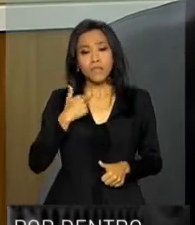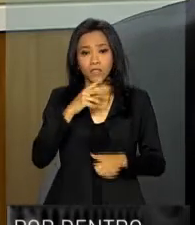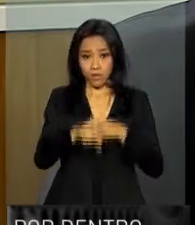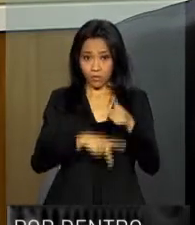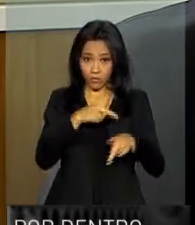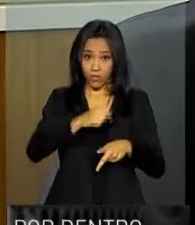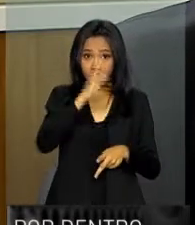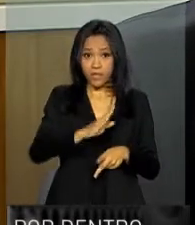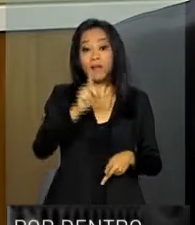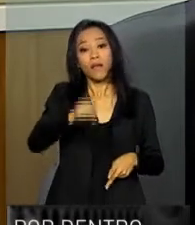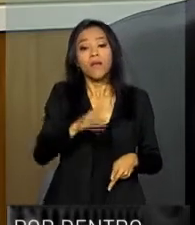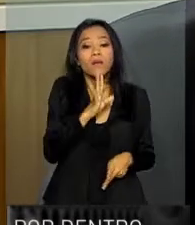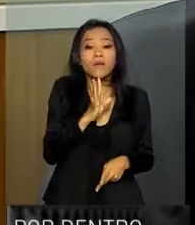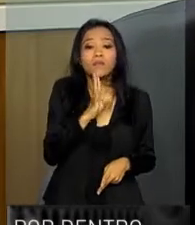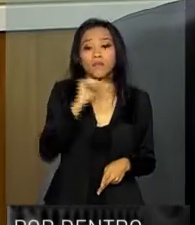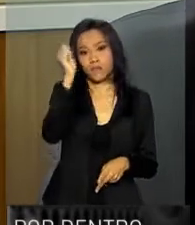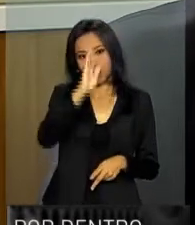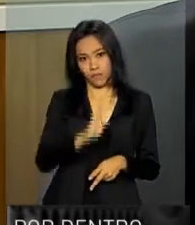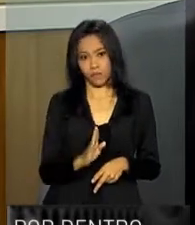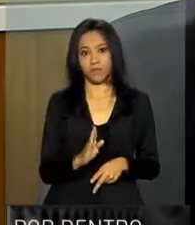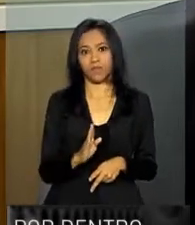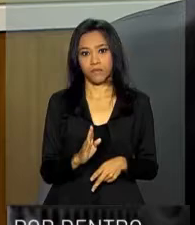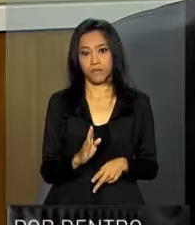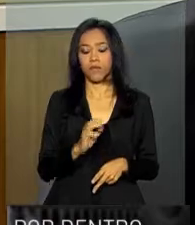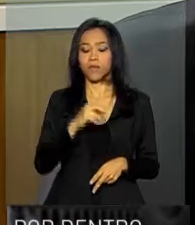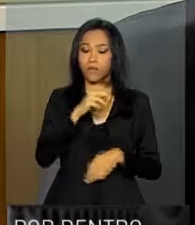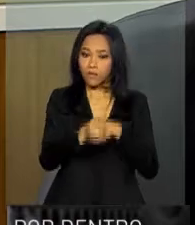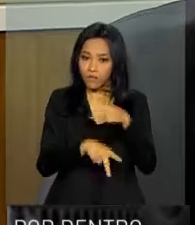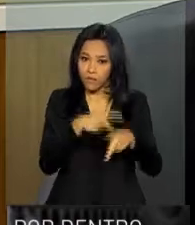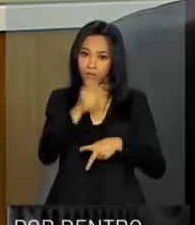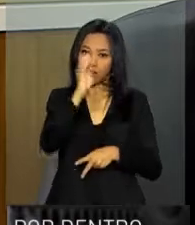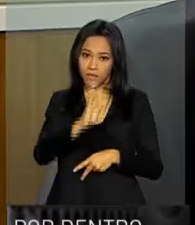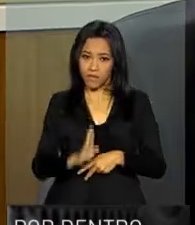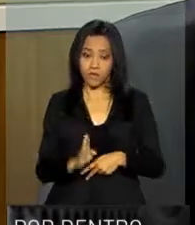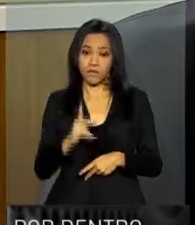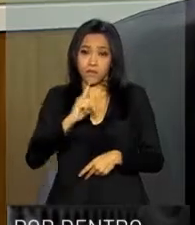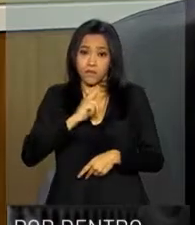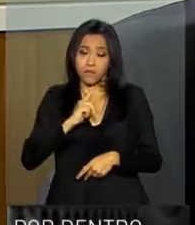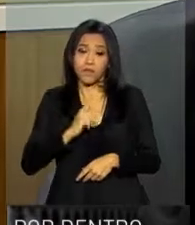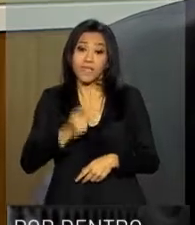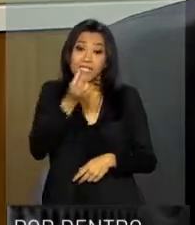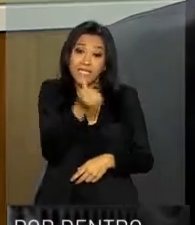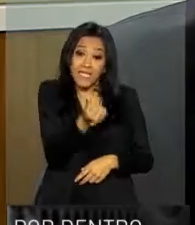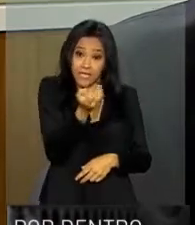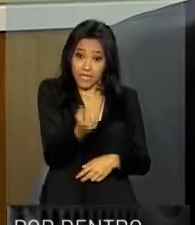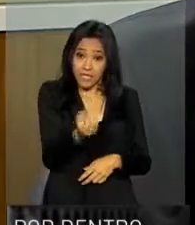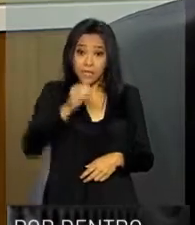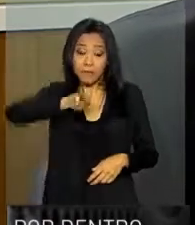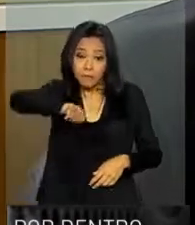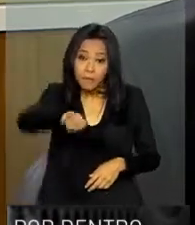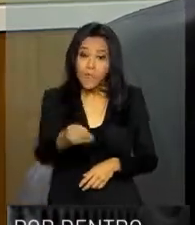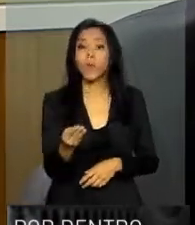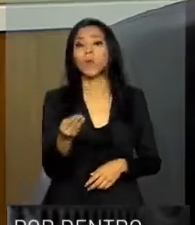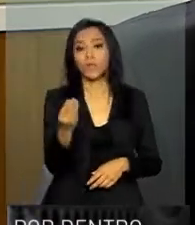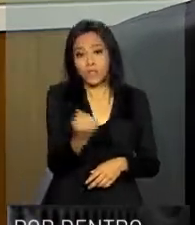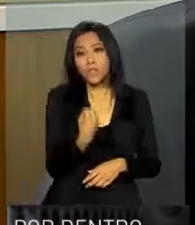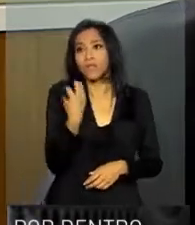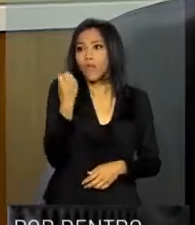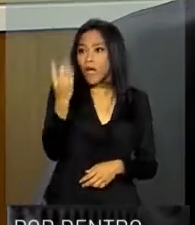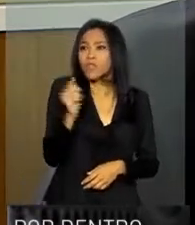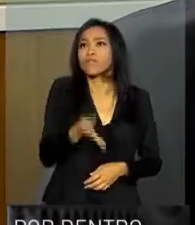conhecer o brasil o brasileiro é nós temos 60 milhões de brasileiros que viajam pelo